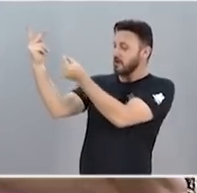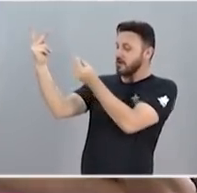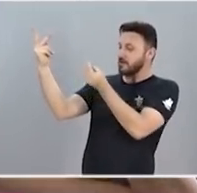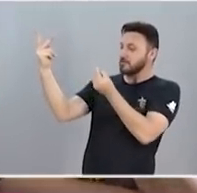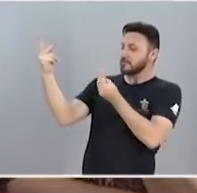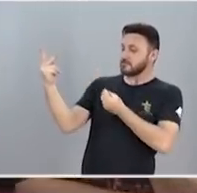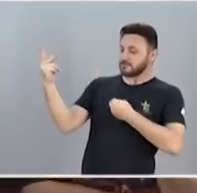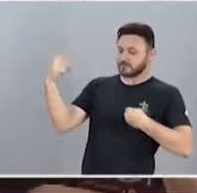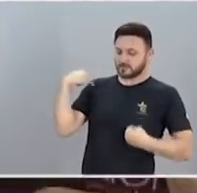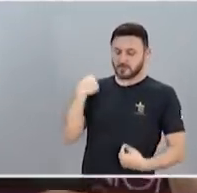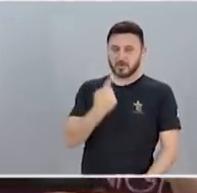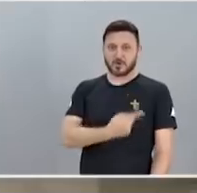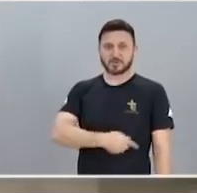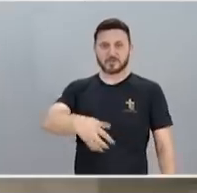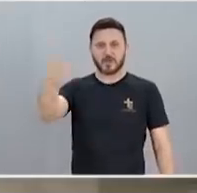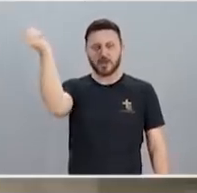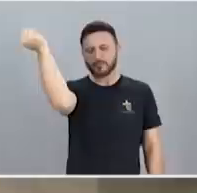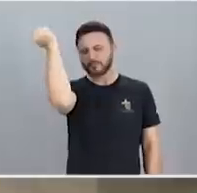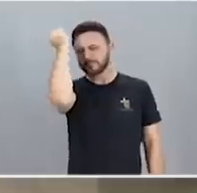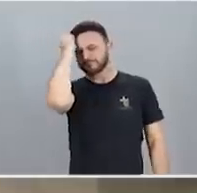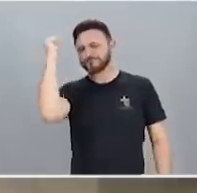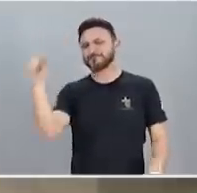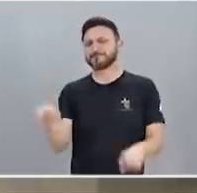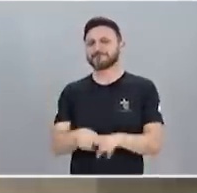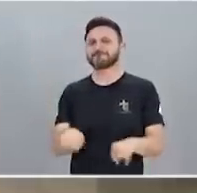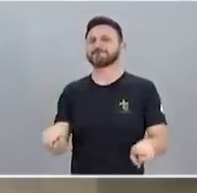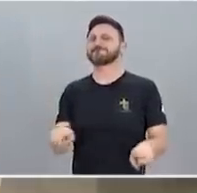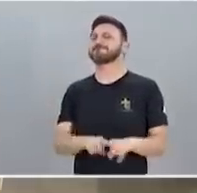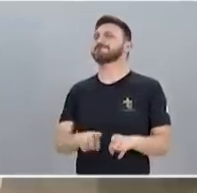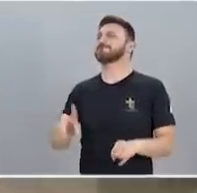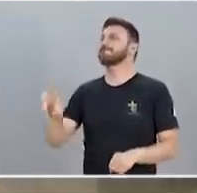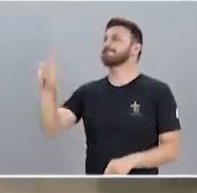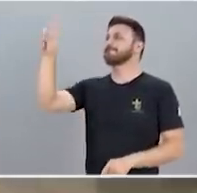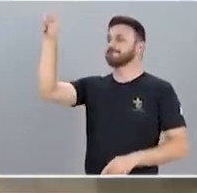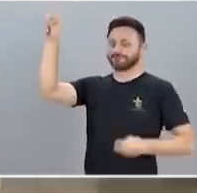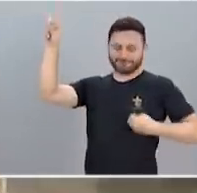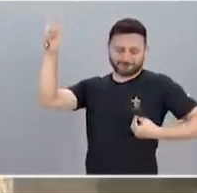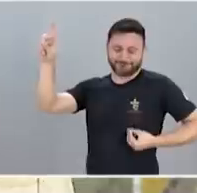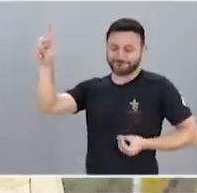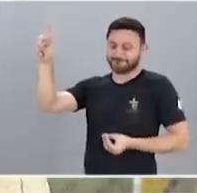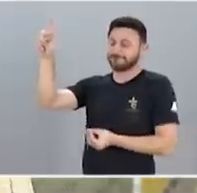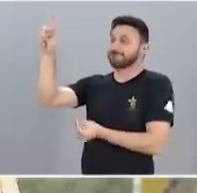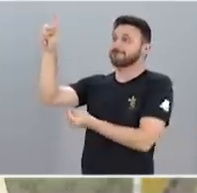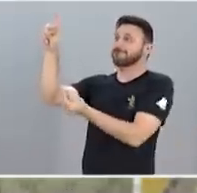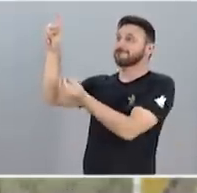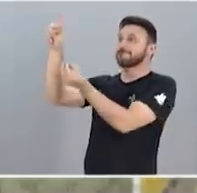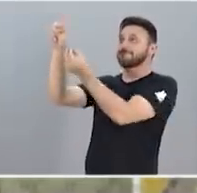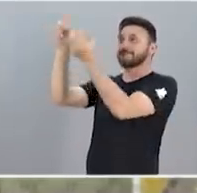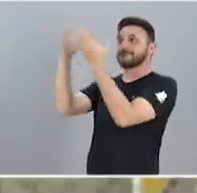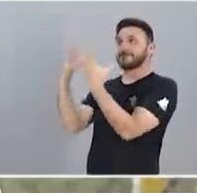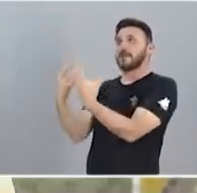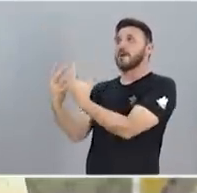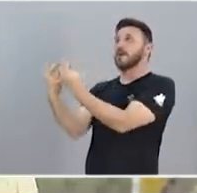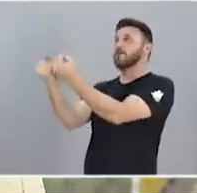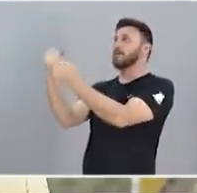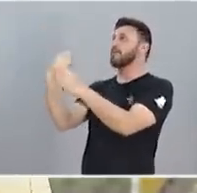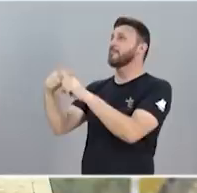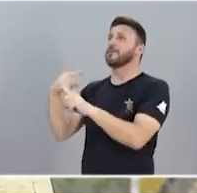misericórdia, nos arrependemos e nos entregamos ao vosso